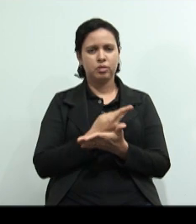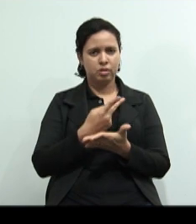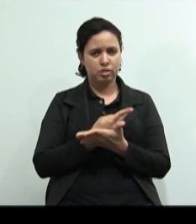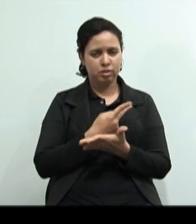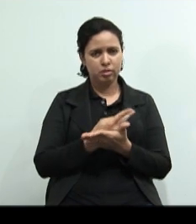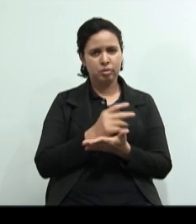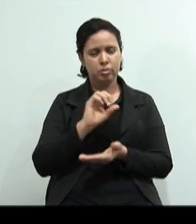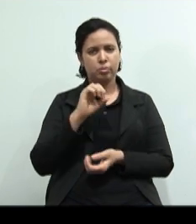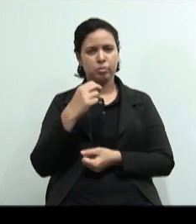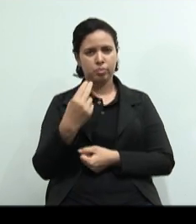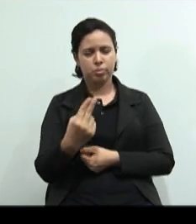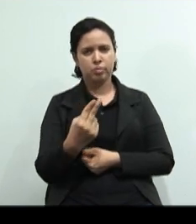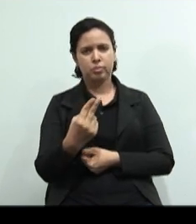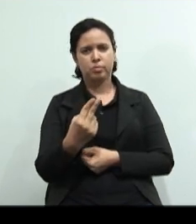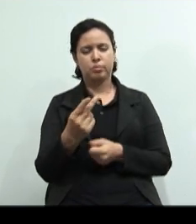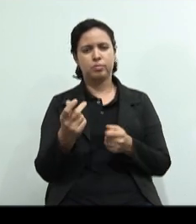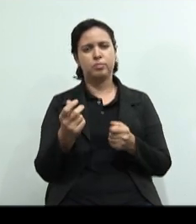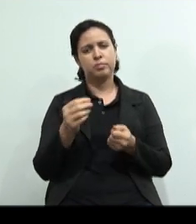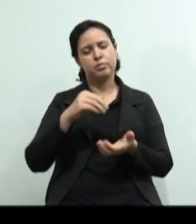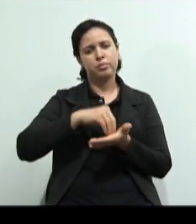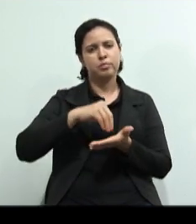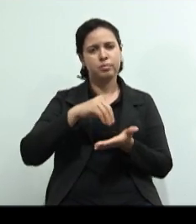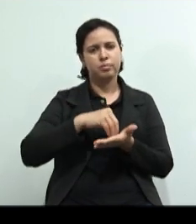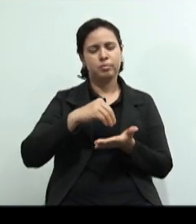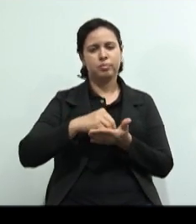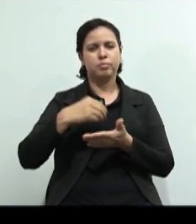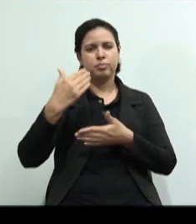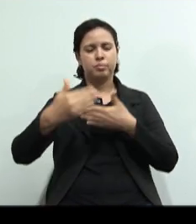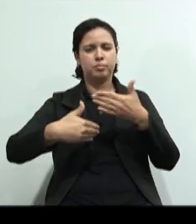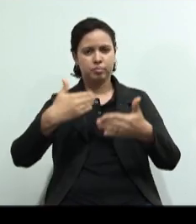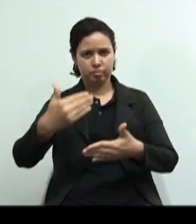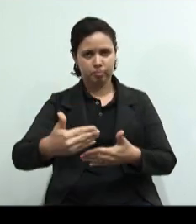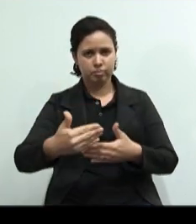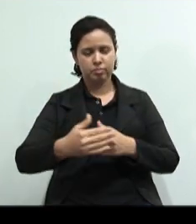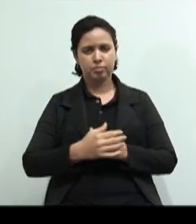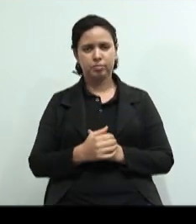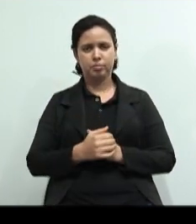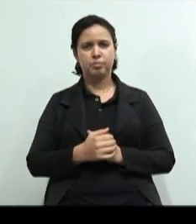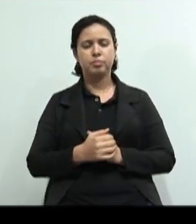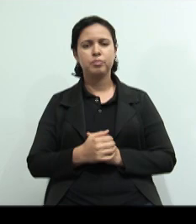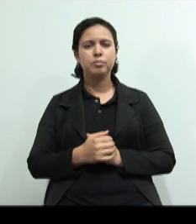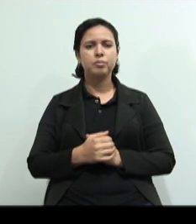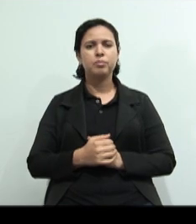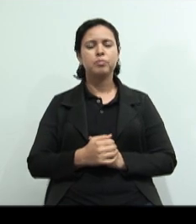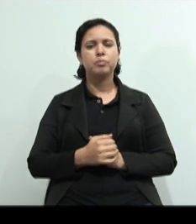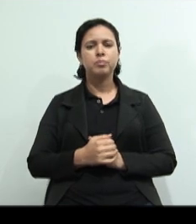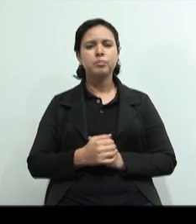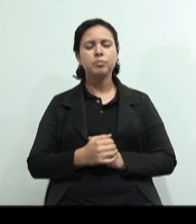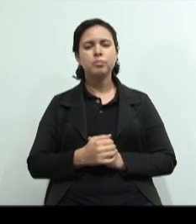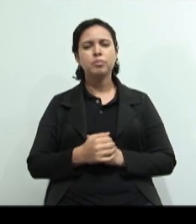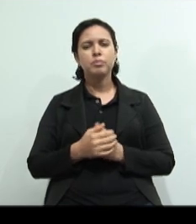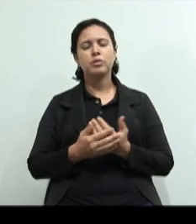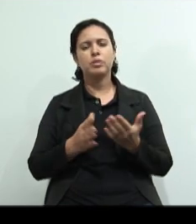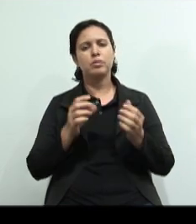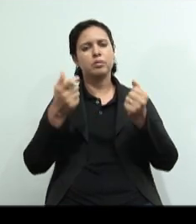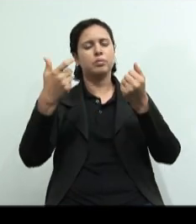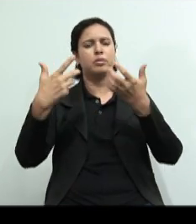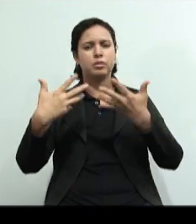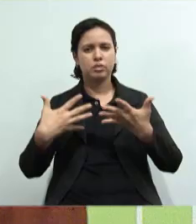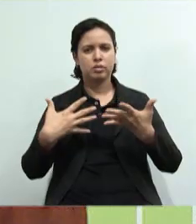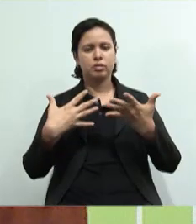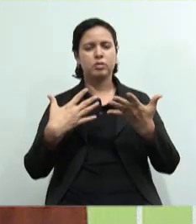ou até mesmo as falhas no processo, tá? Então, aqui a gente está falando de implantação,